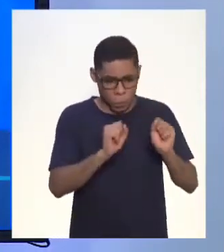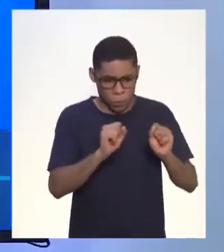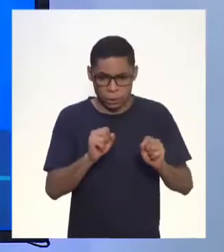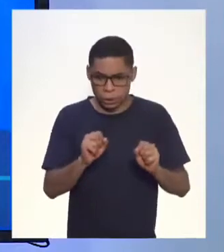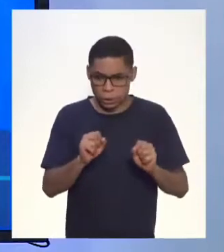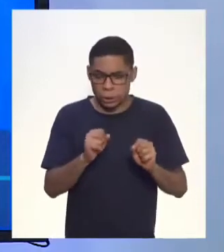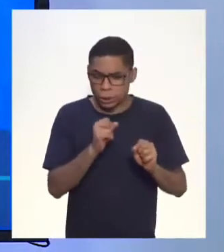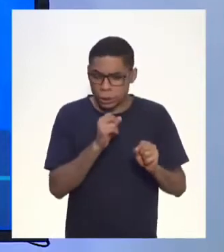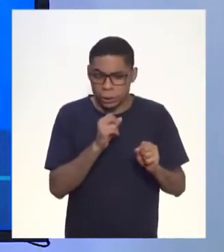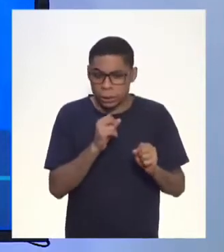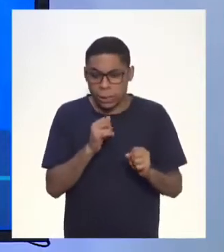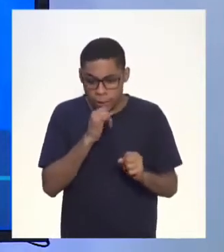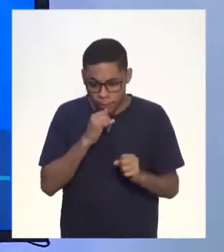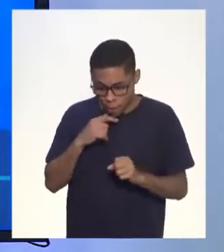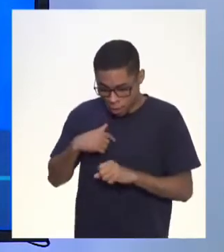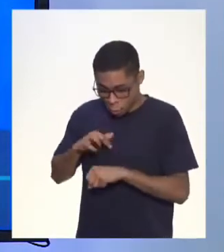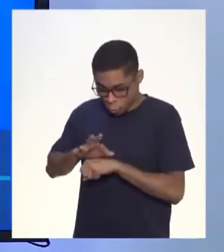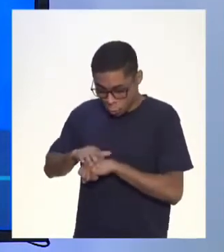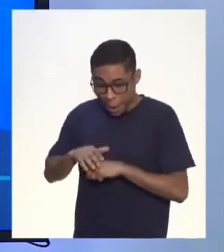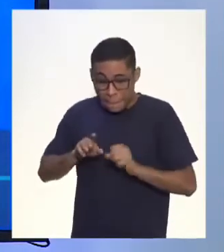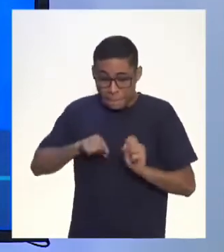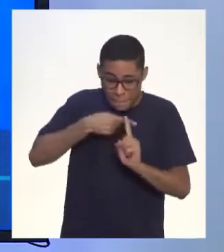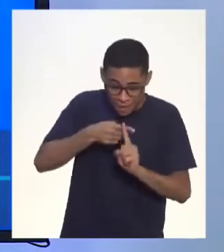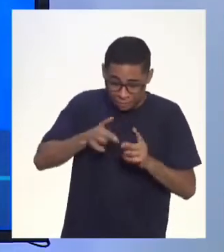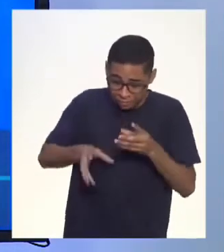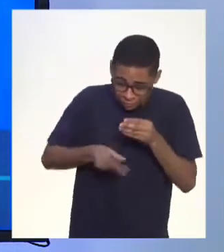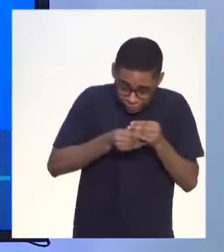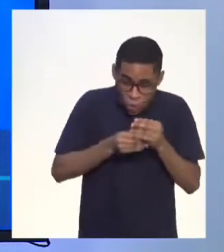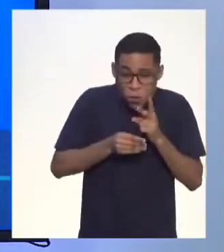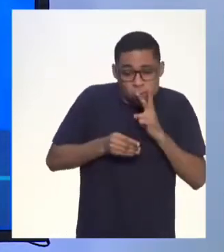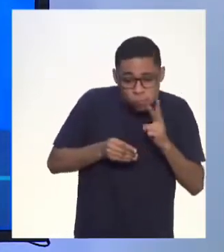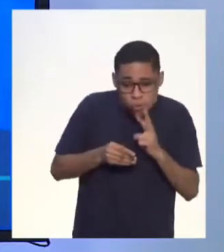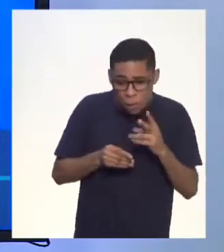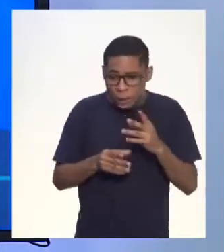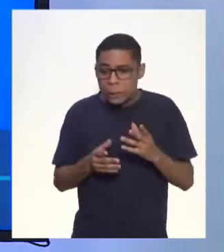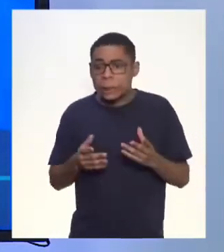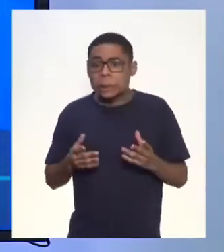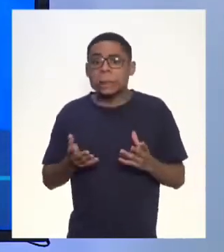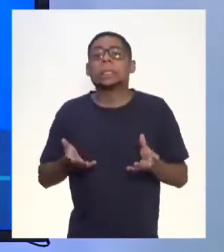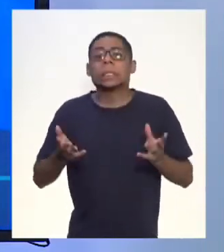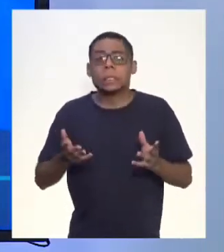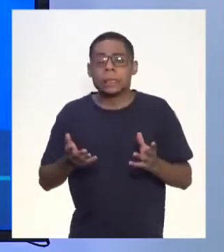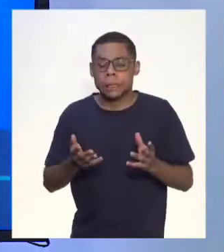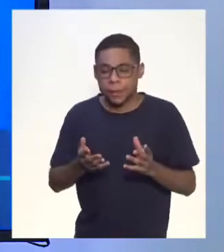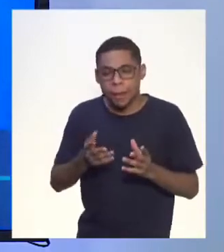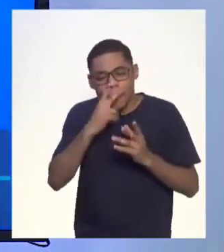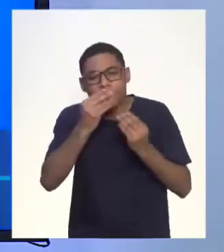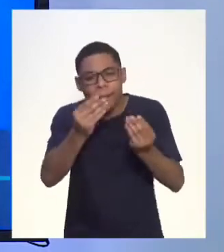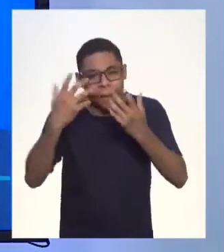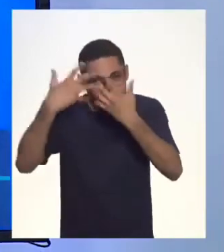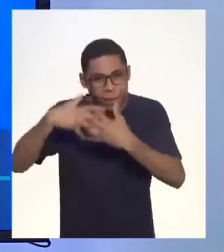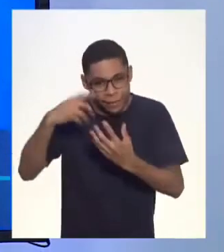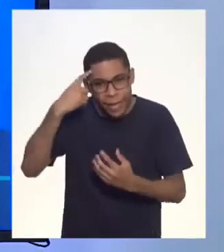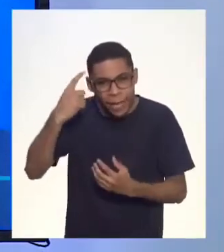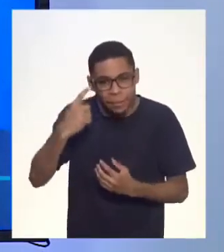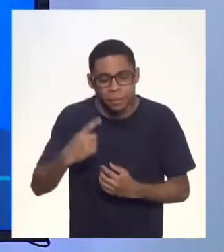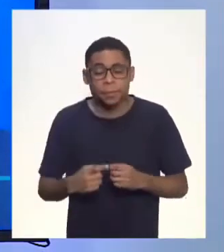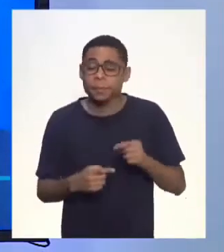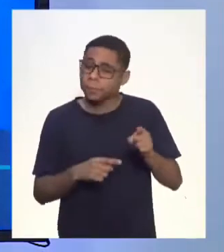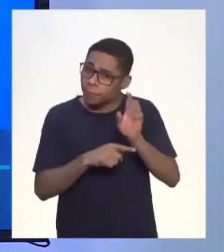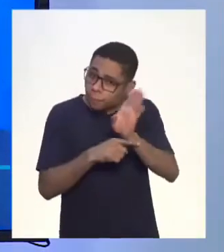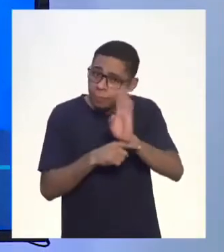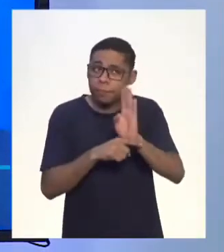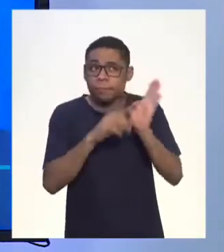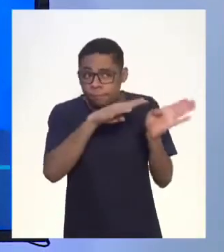ela tem mais chances de ter algum tipo de problemas a mais de saúde? Então, nós temos esse contexto aí. E no vídeo